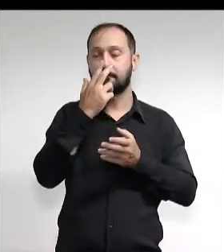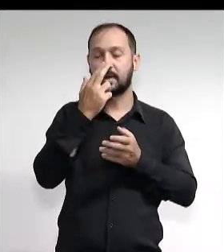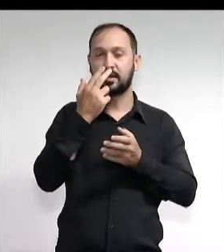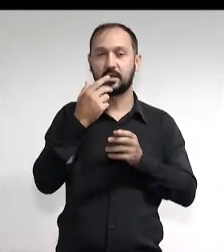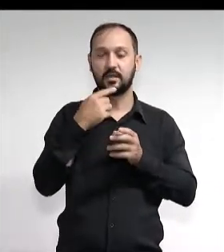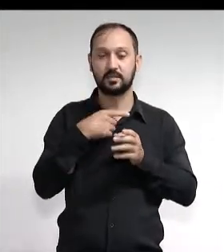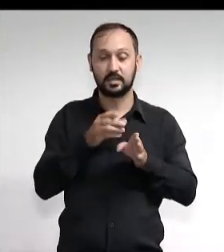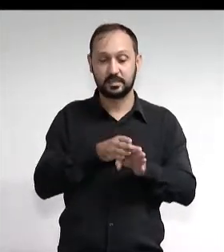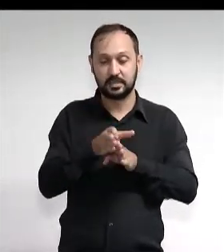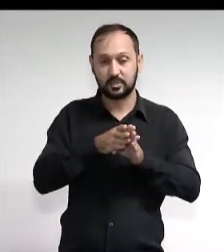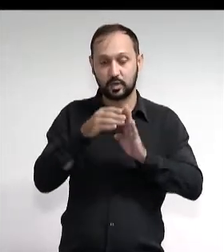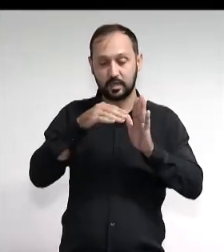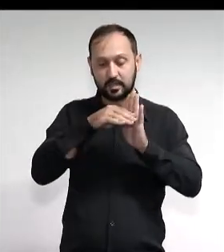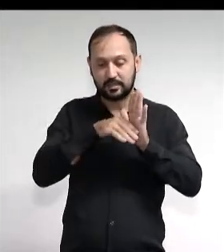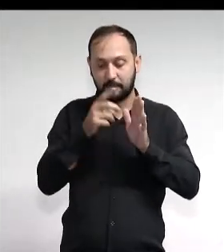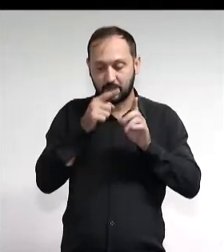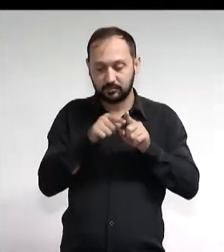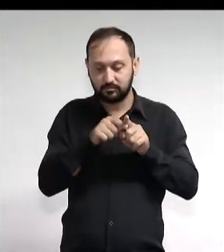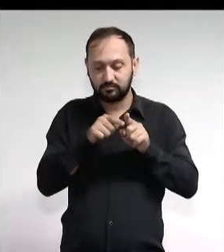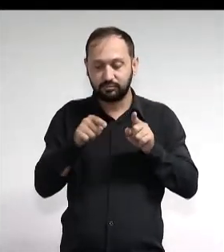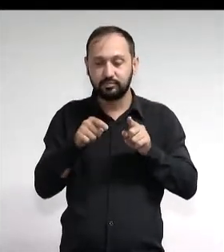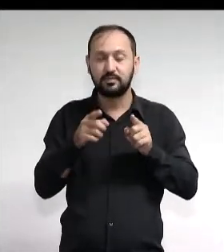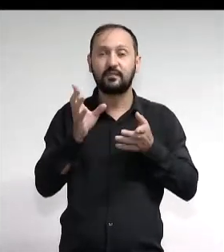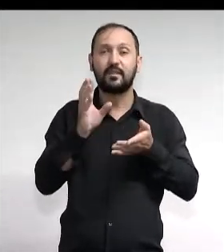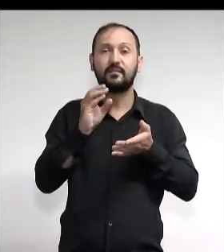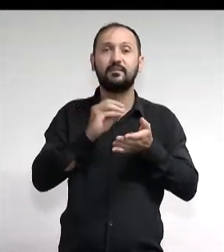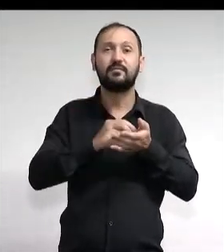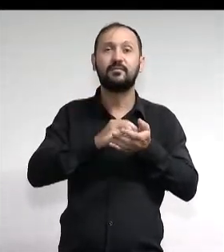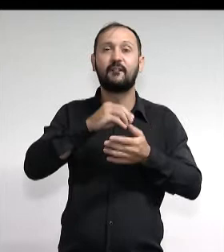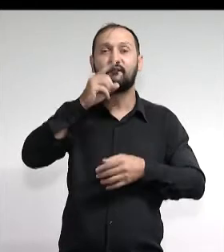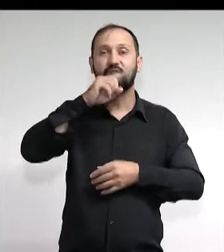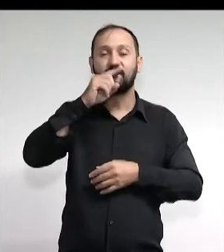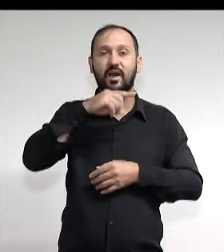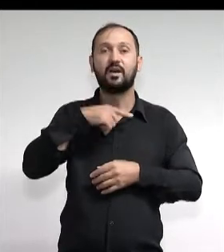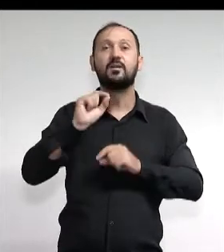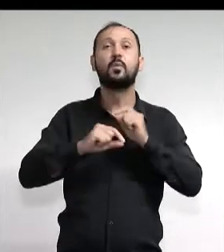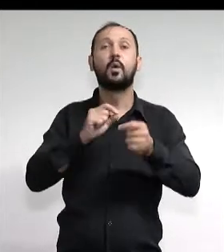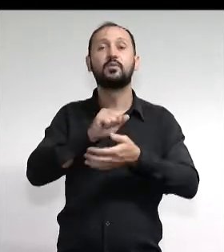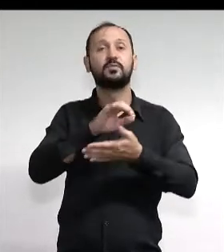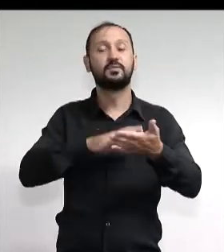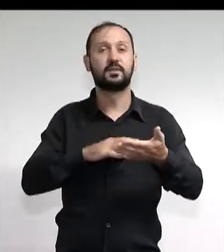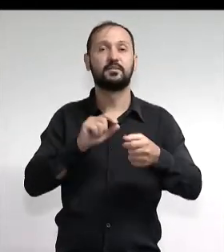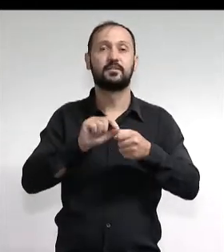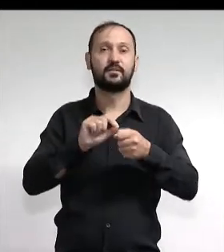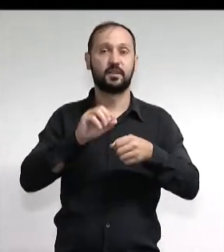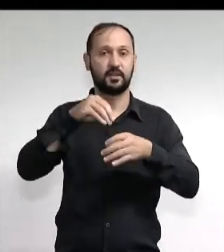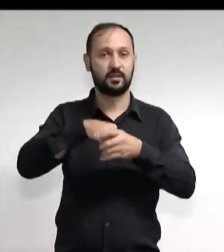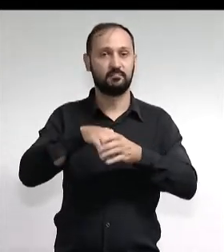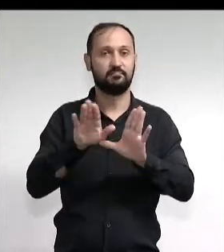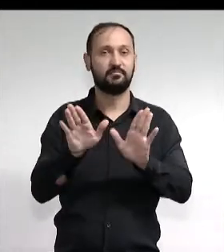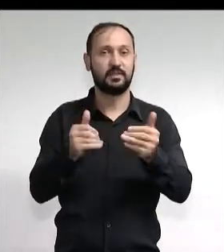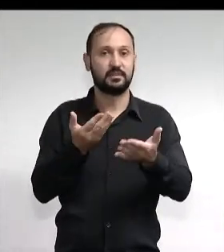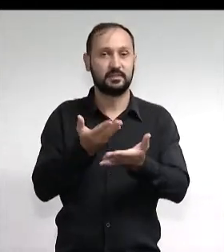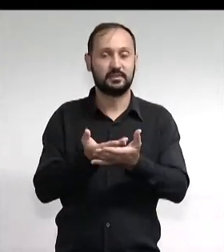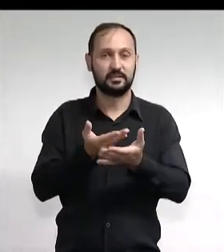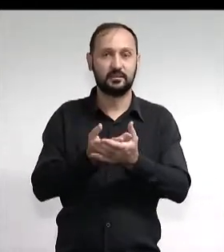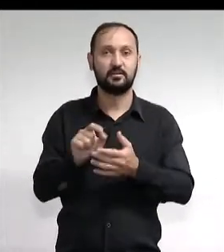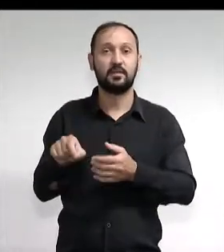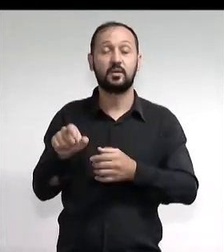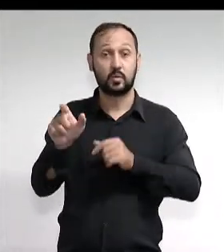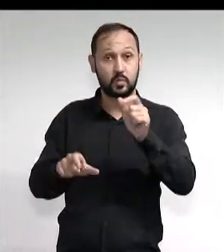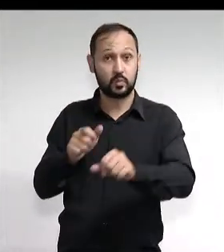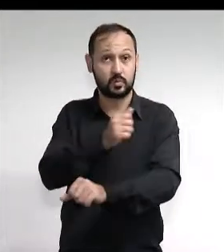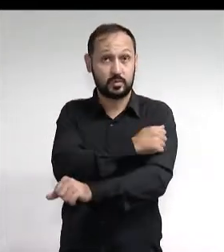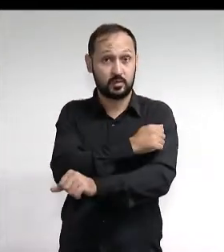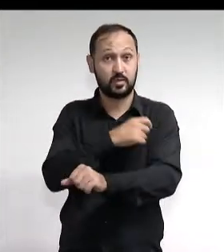um vácuo nessas orientações diretamente às atividades a serem desenvolvidas em sala de aula